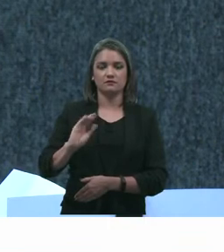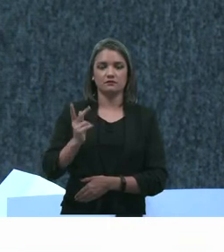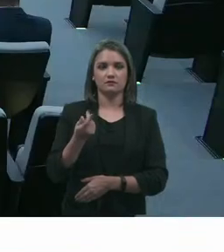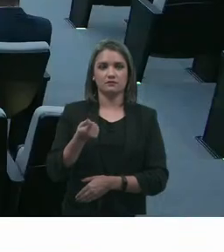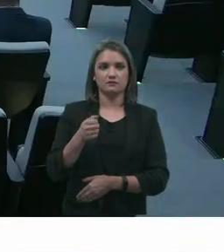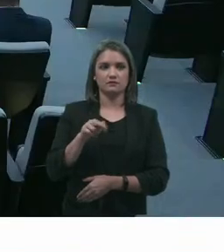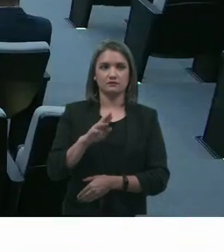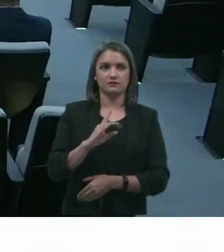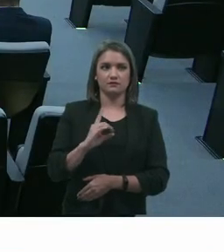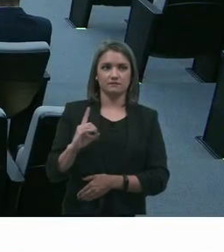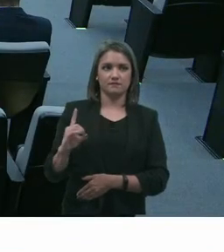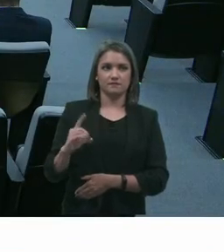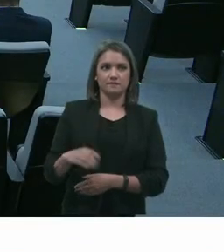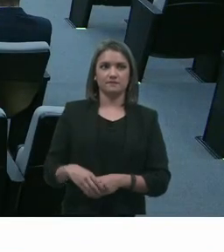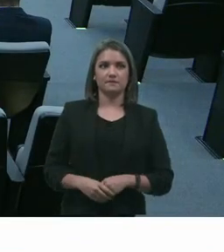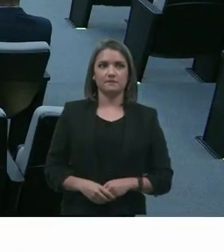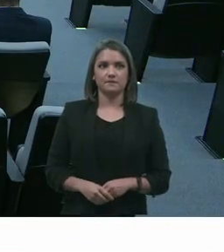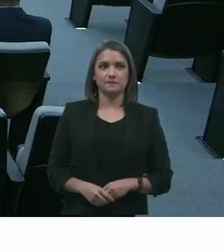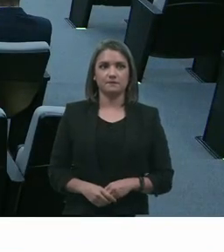Senhora presidente,